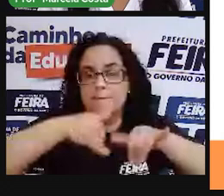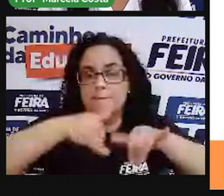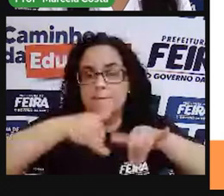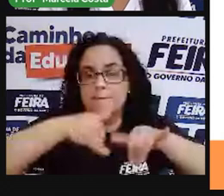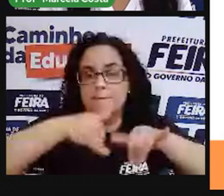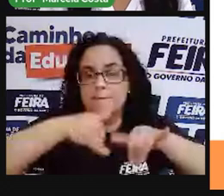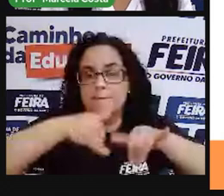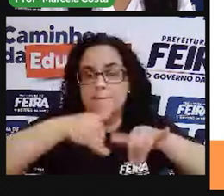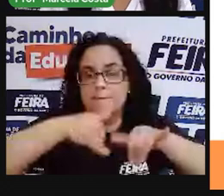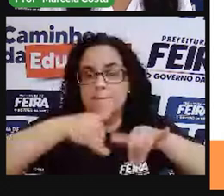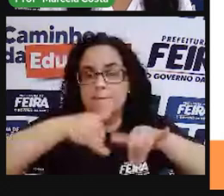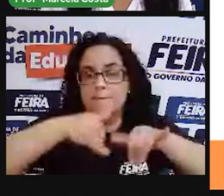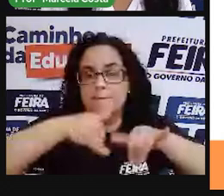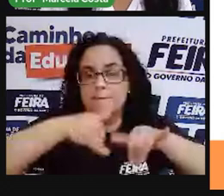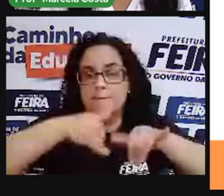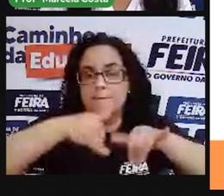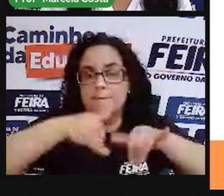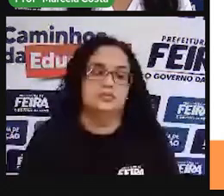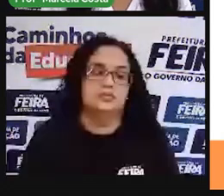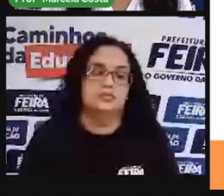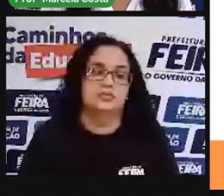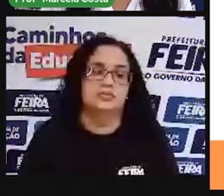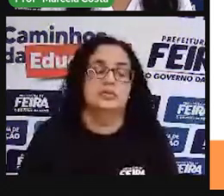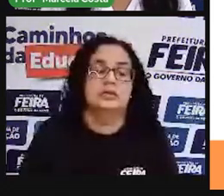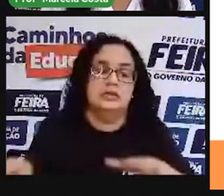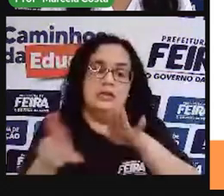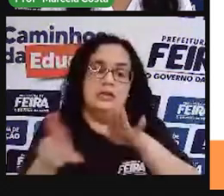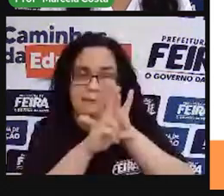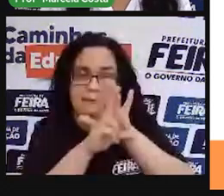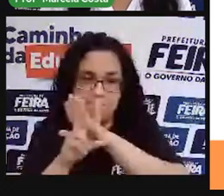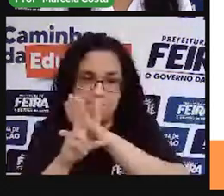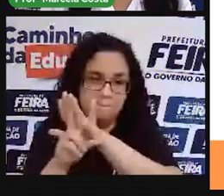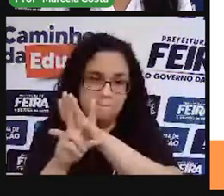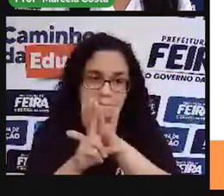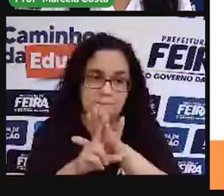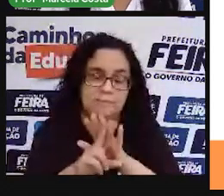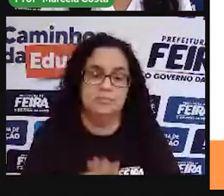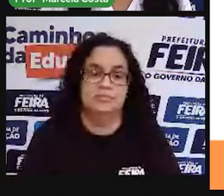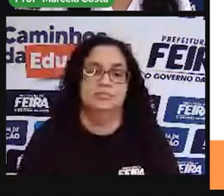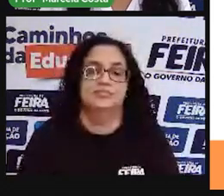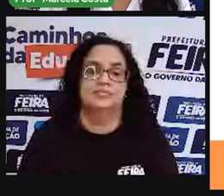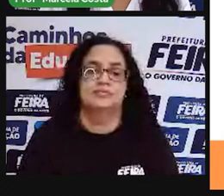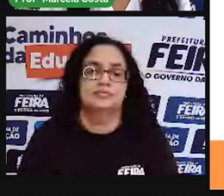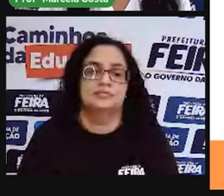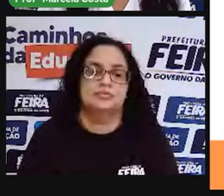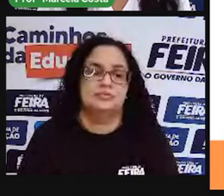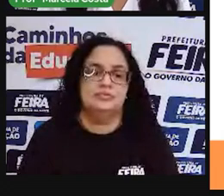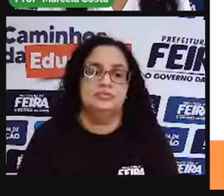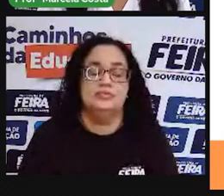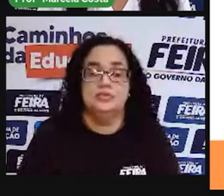aquele jogo, aquele aplicativo que você está usando, representa um risco para você, um perigo.